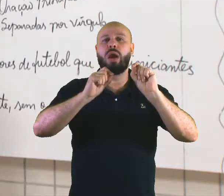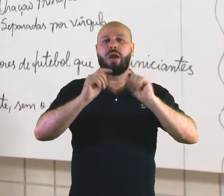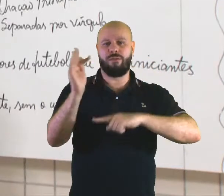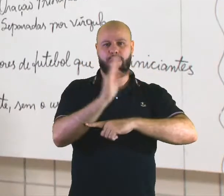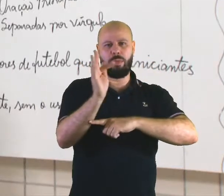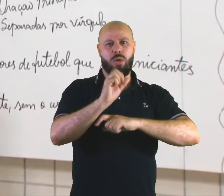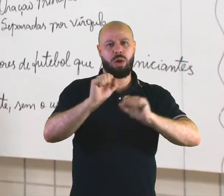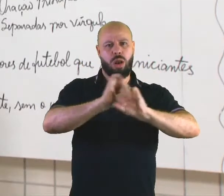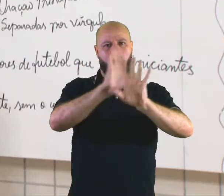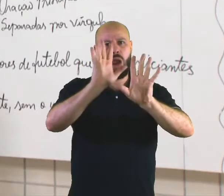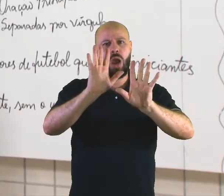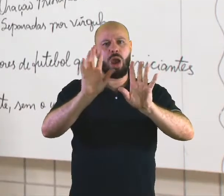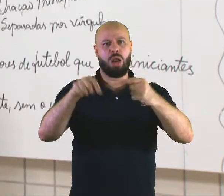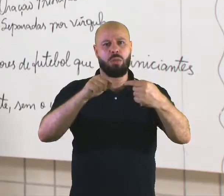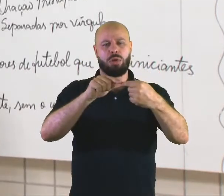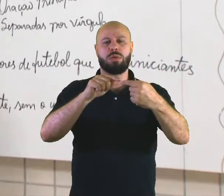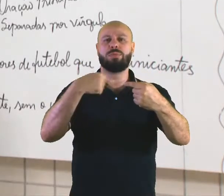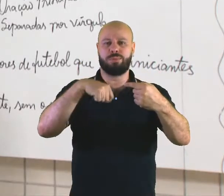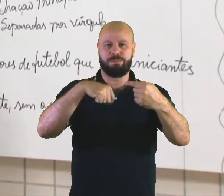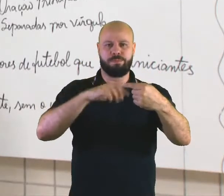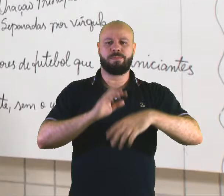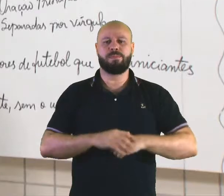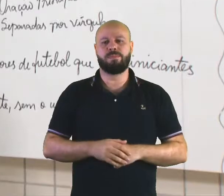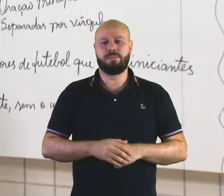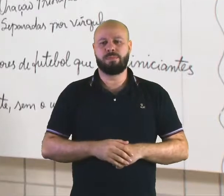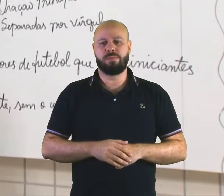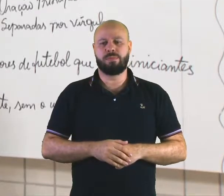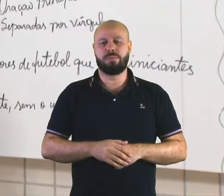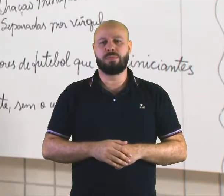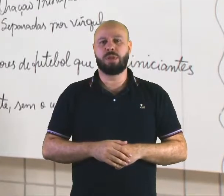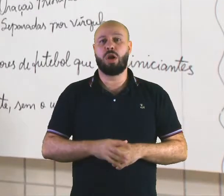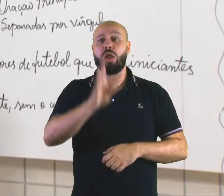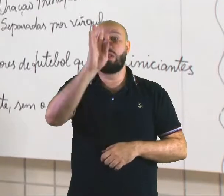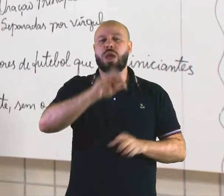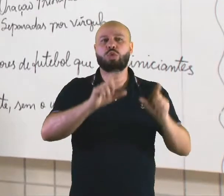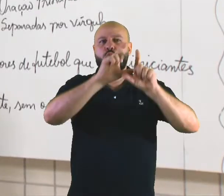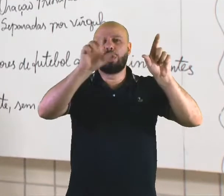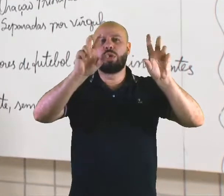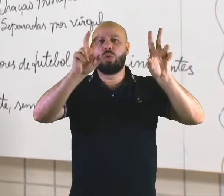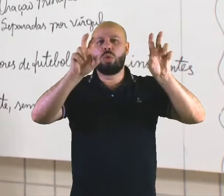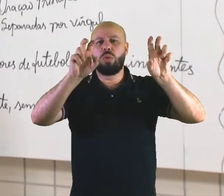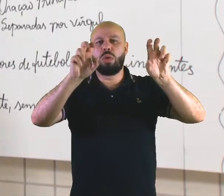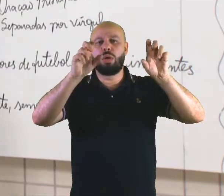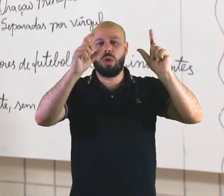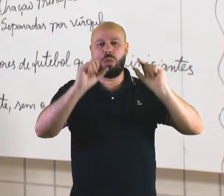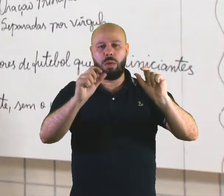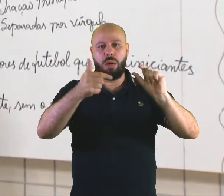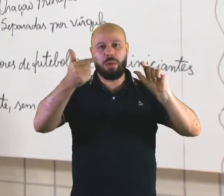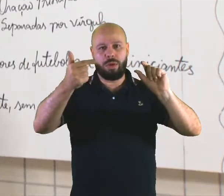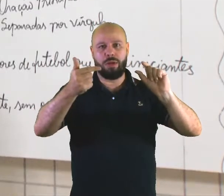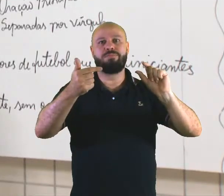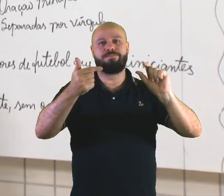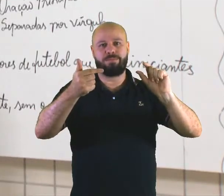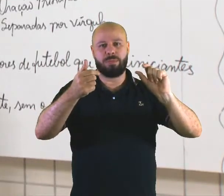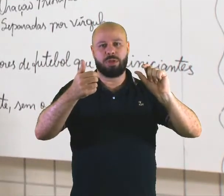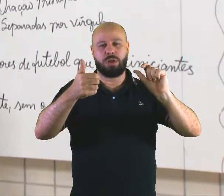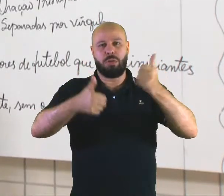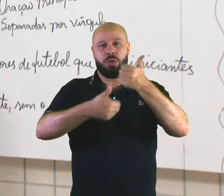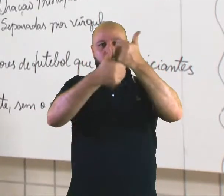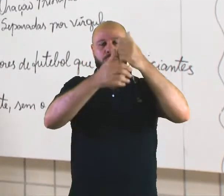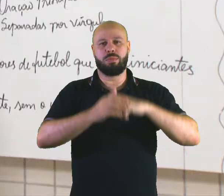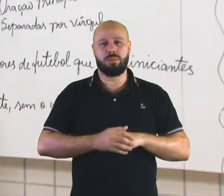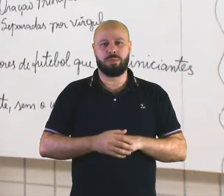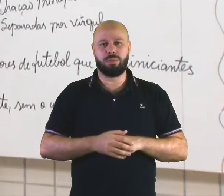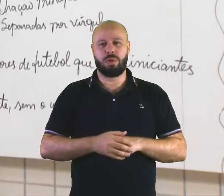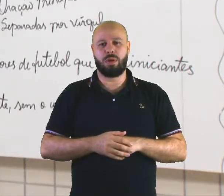formal, clara, objetiva. Texto com títulos auxiliar, principal e auxiliar.